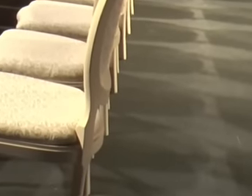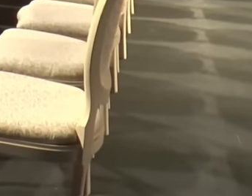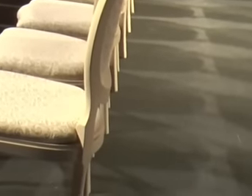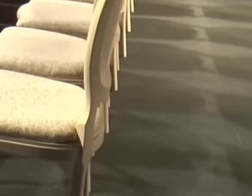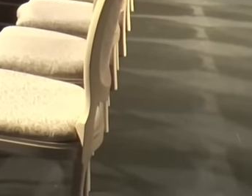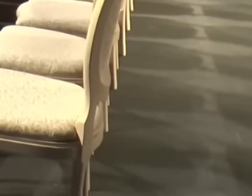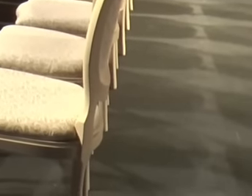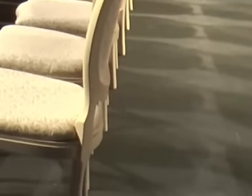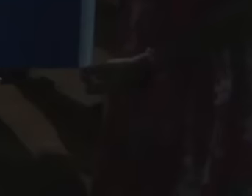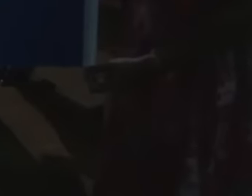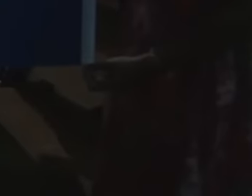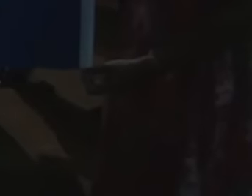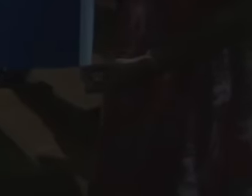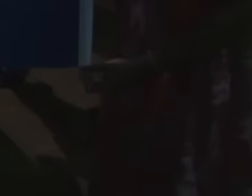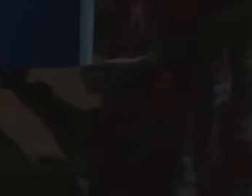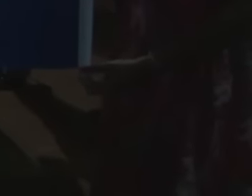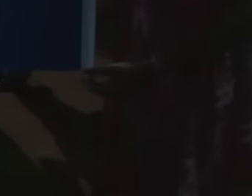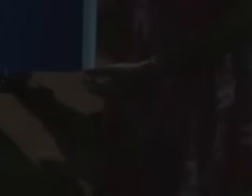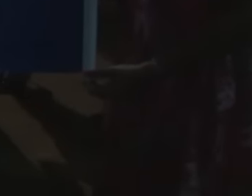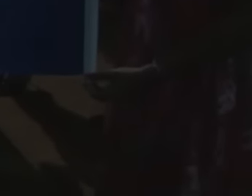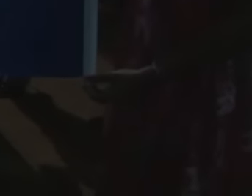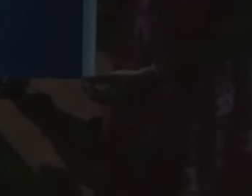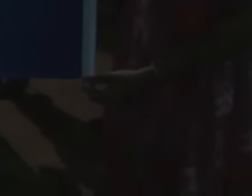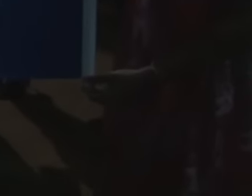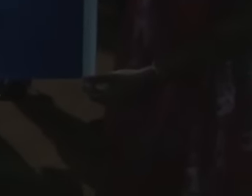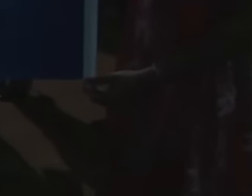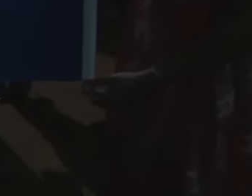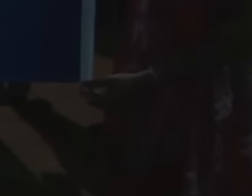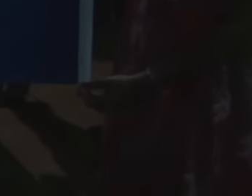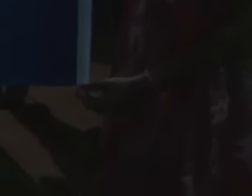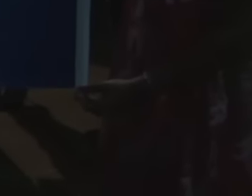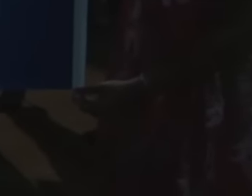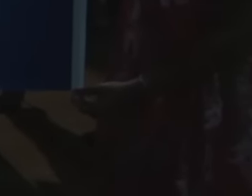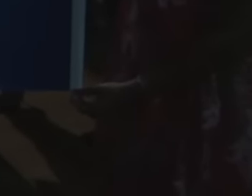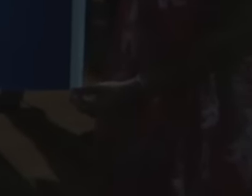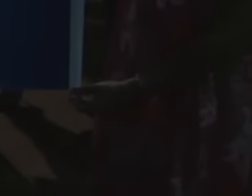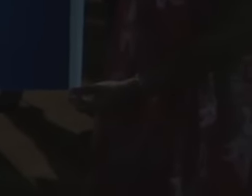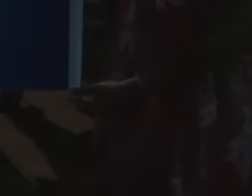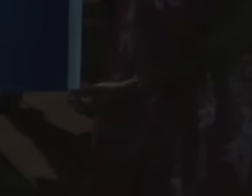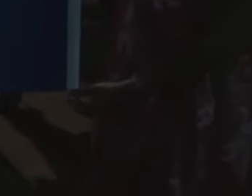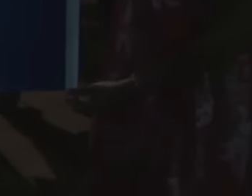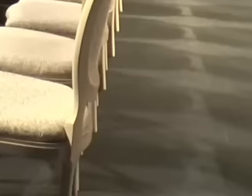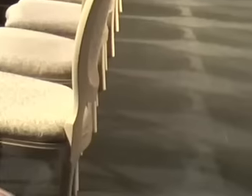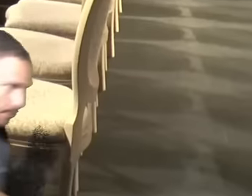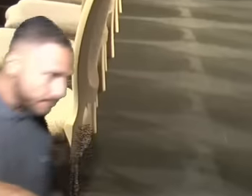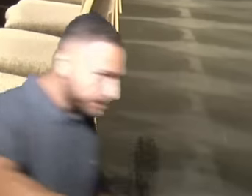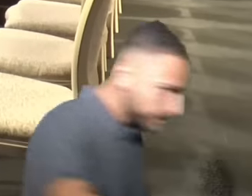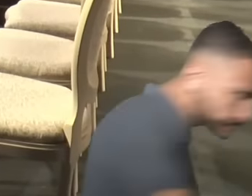single tear in each passing year.